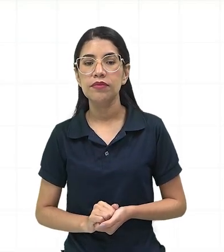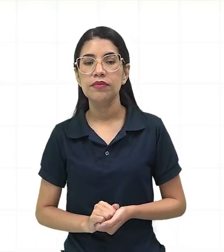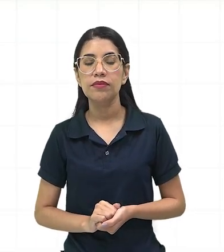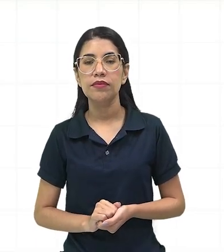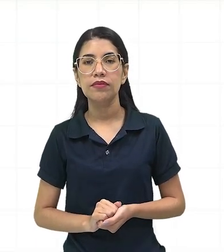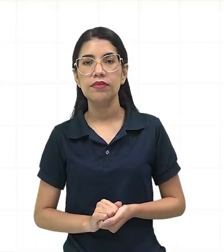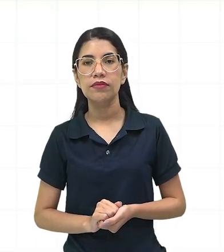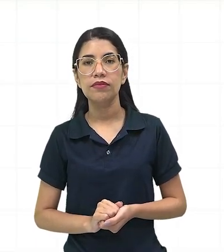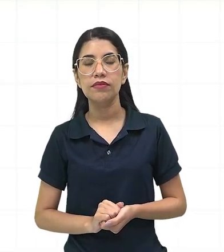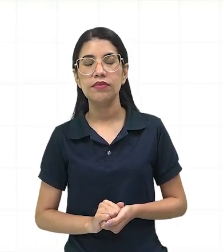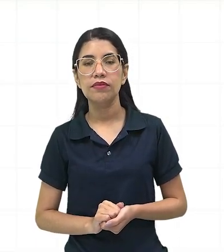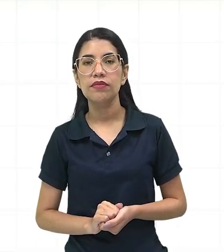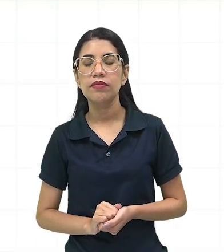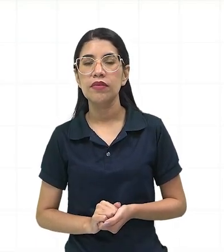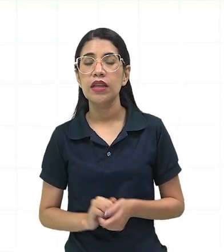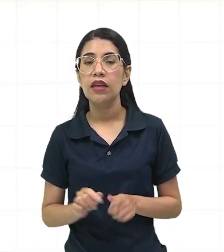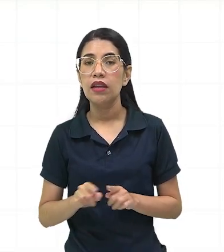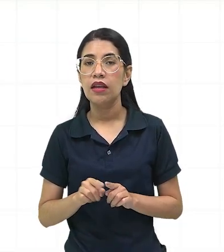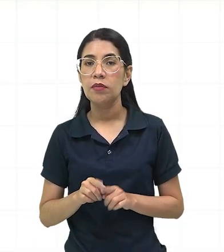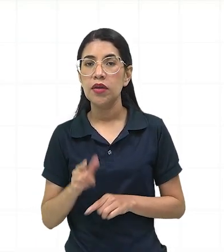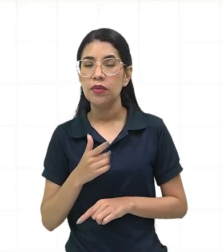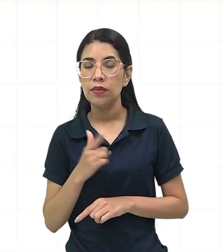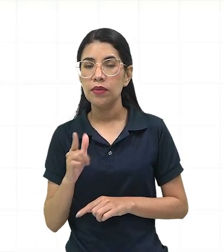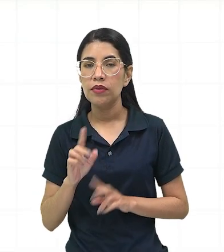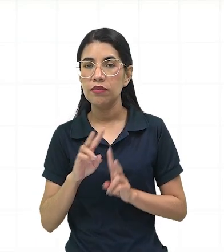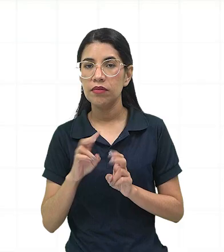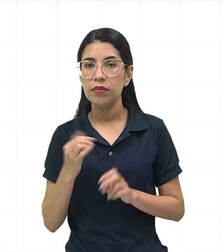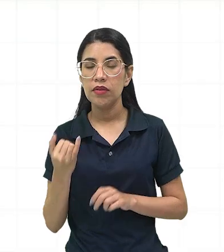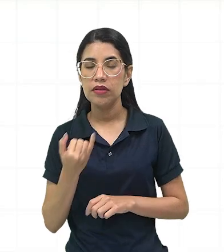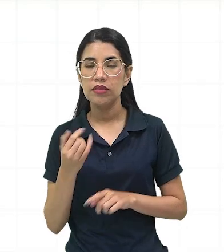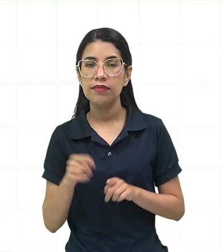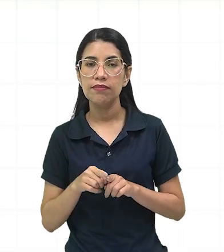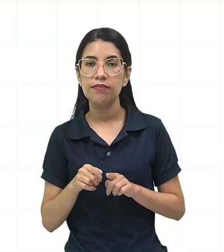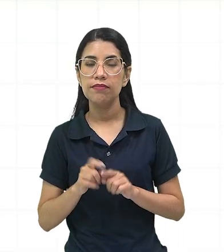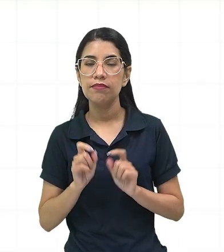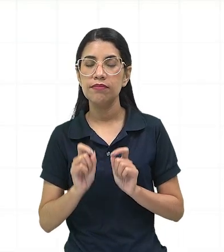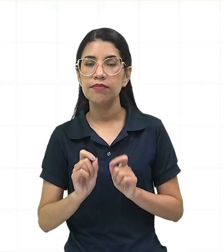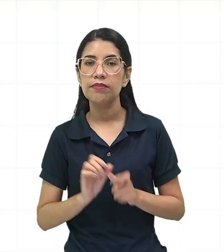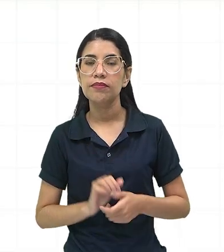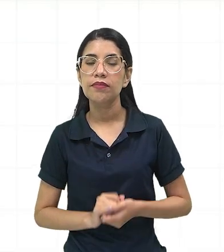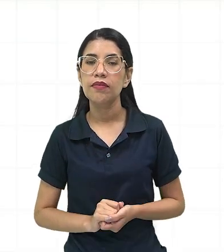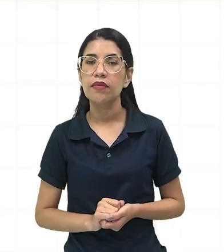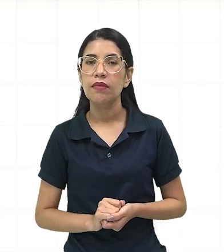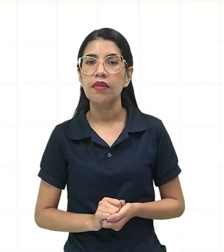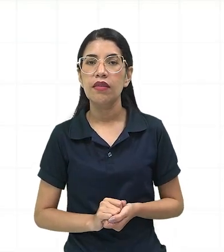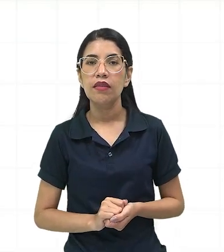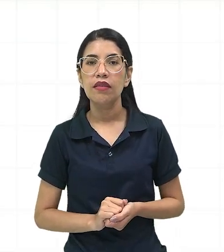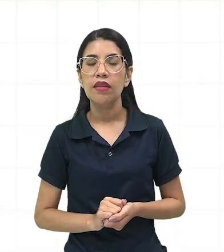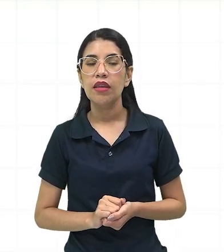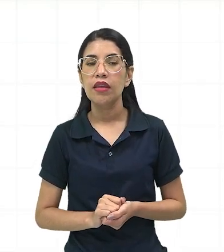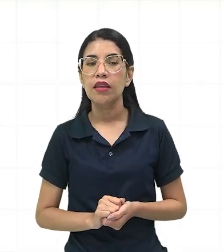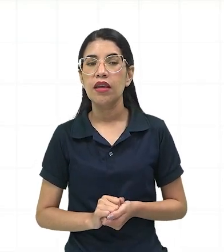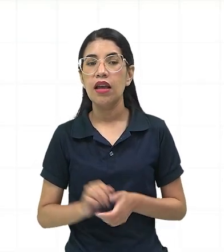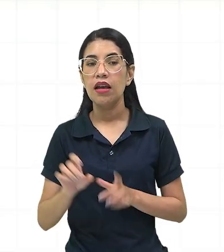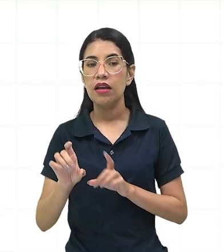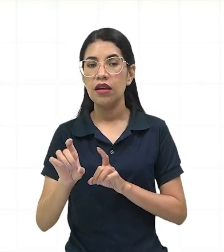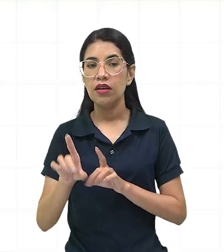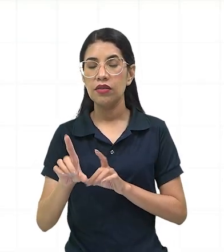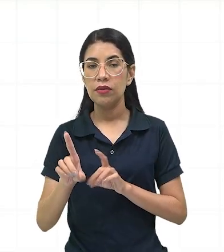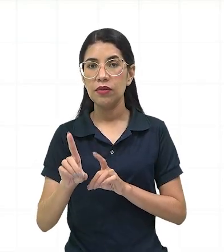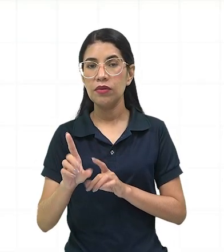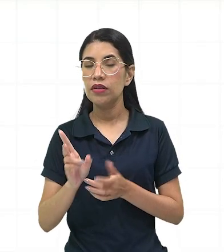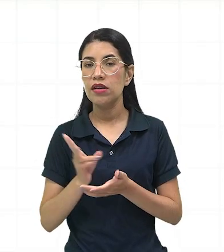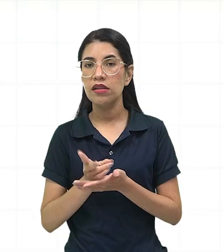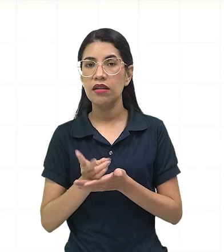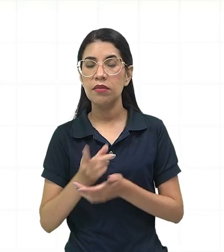Ok? Um outro ponto que é muito importante nós pensarmos, que, digamos que a doutrina sempre